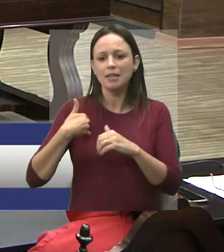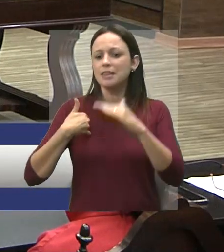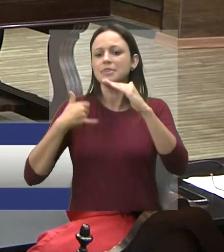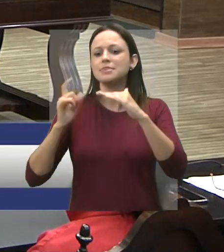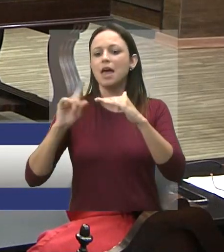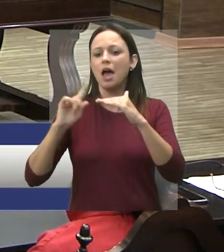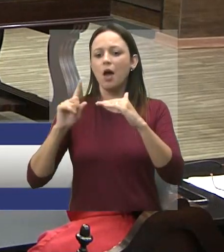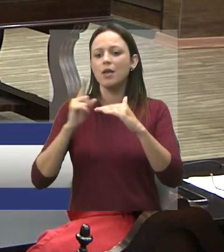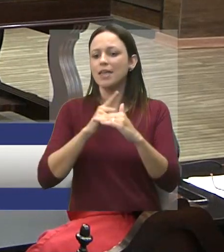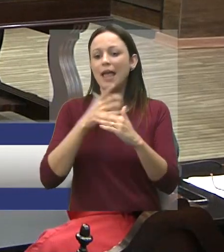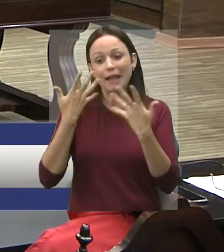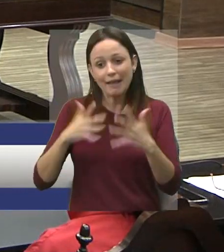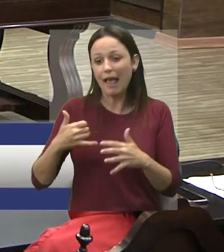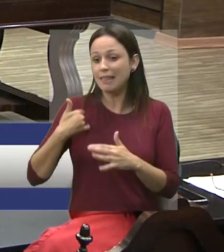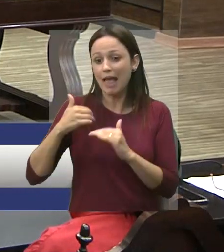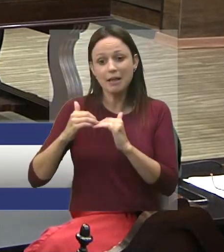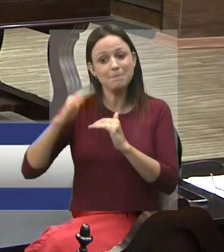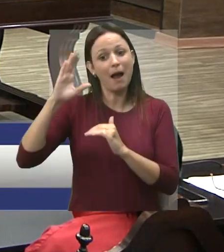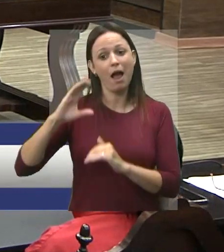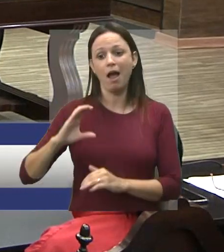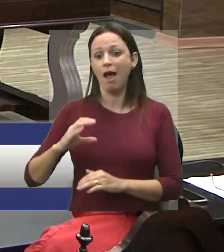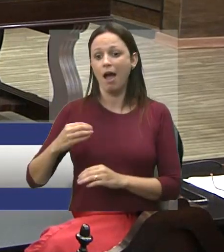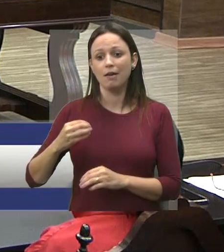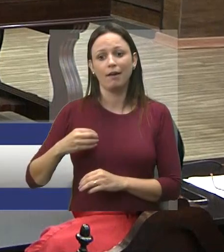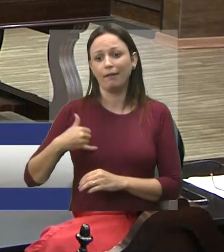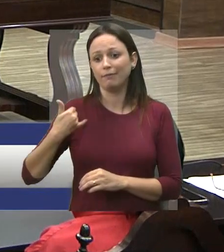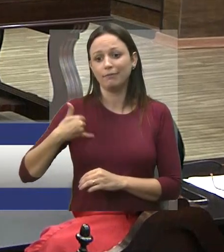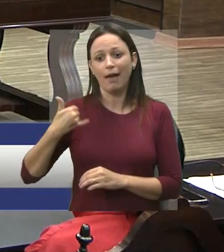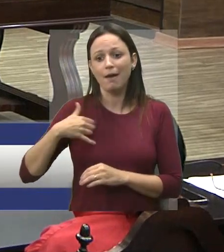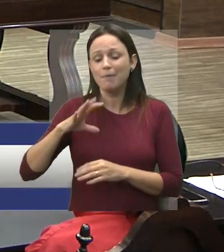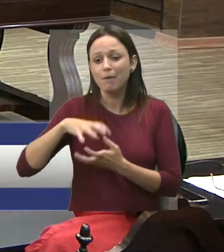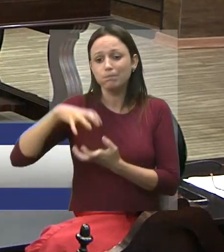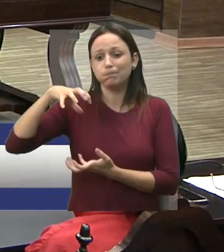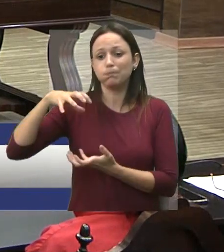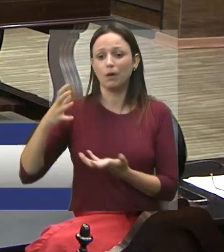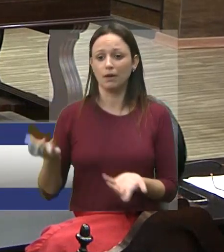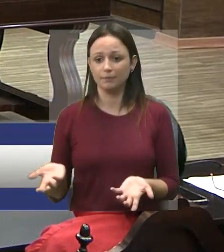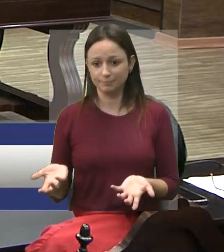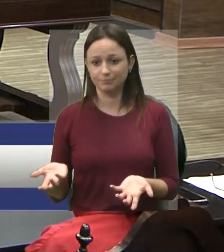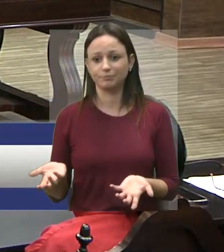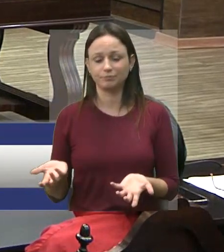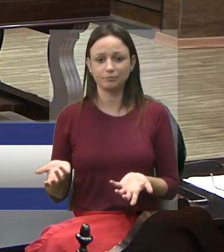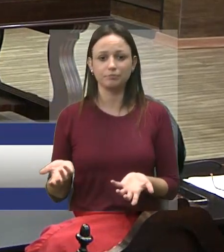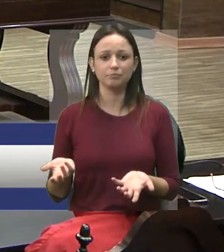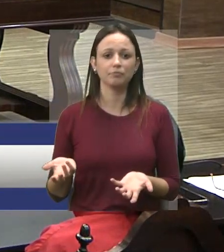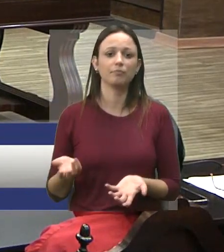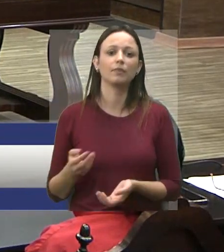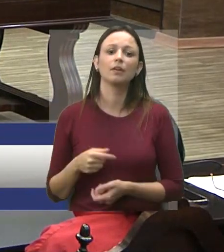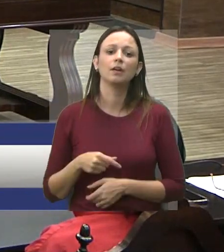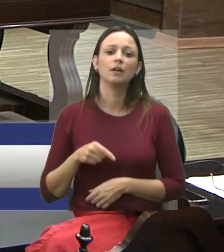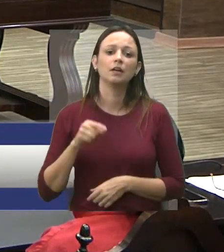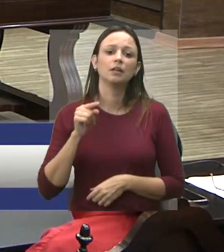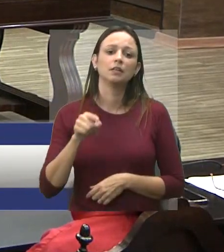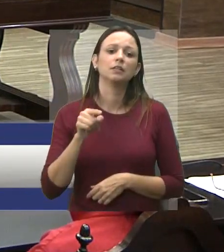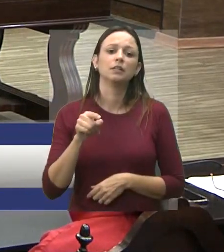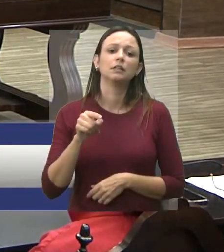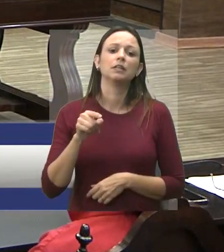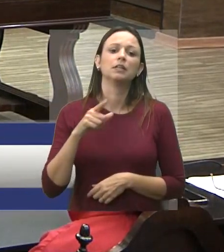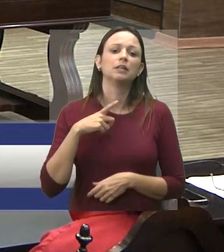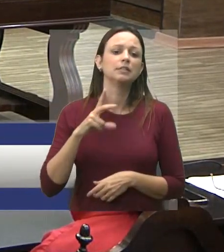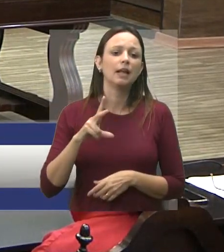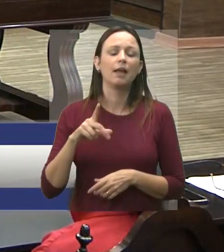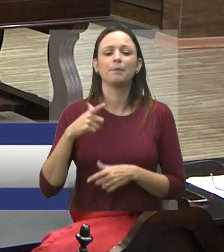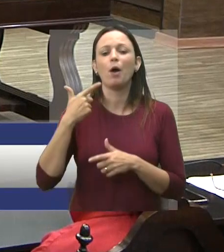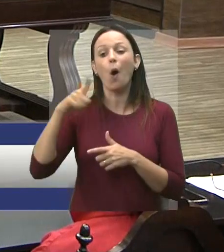combatendo. Então, a idade mínima para benefício sempre foi defendido nas outras